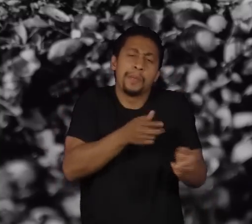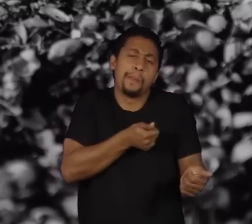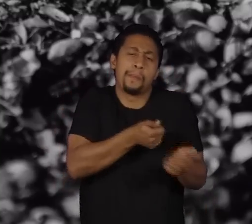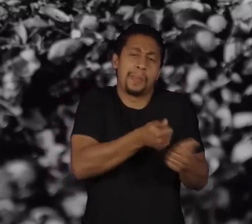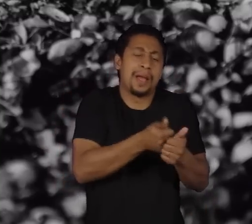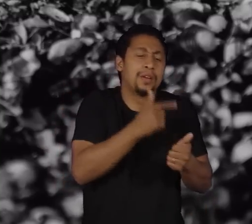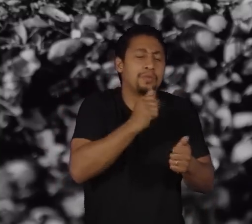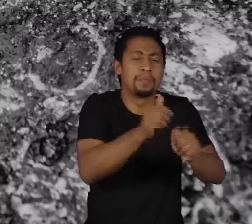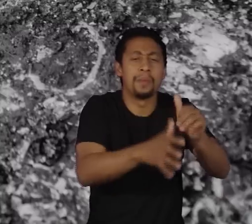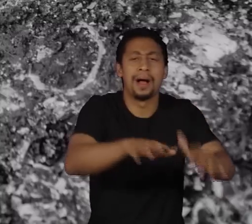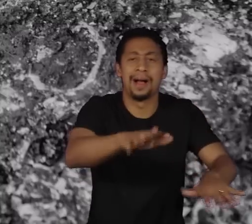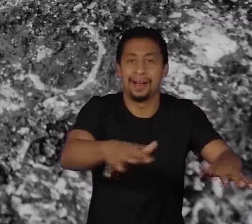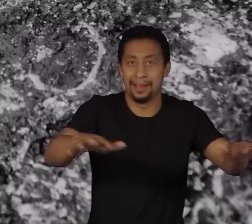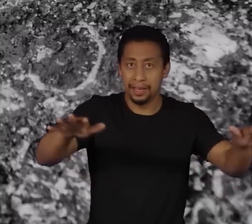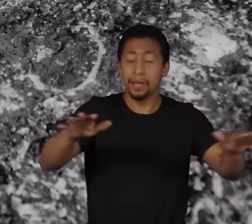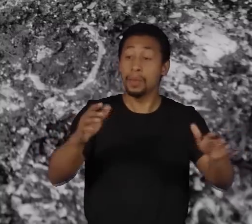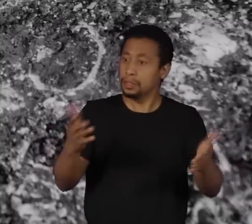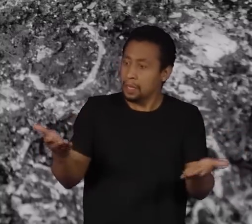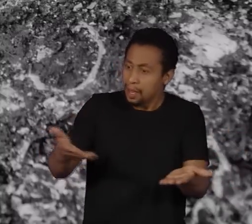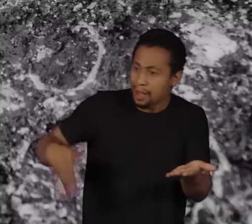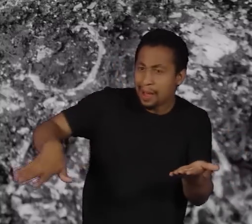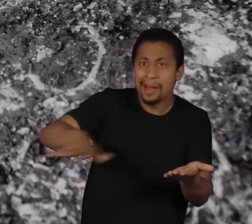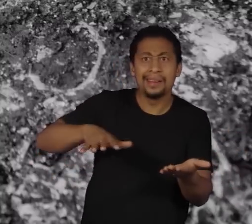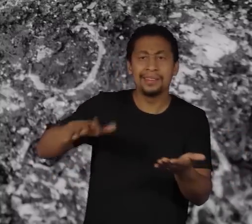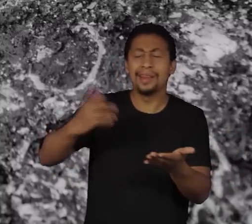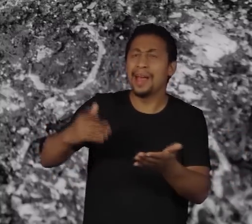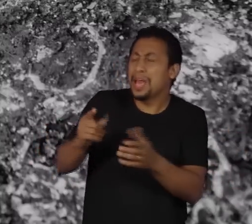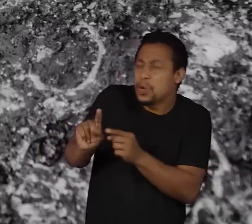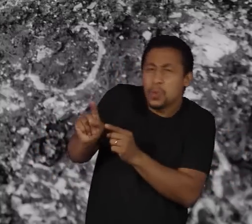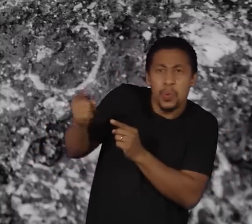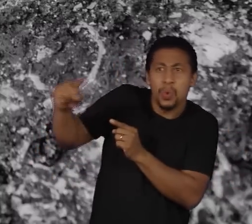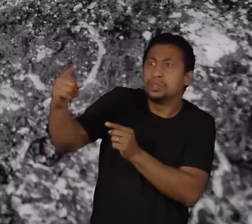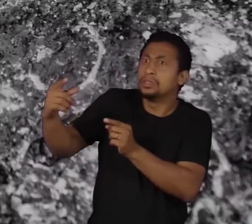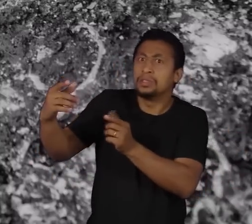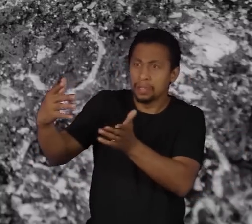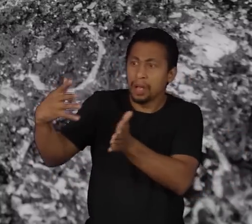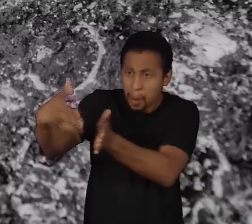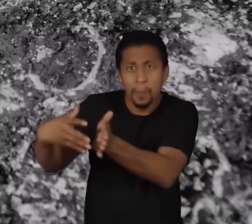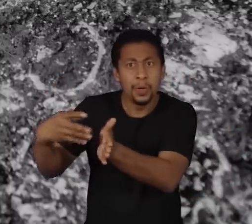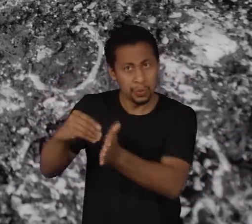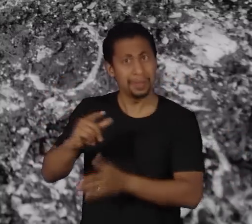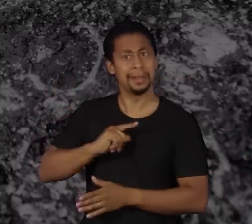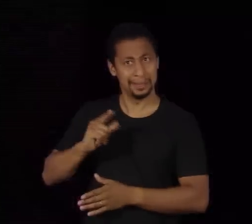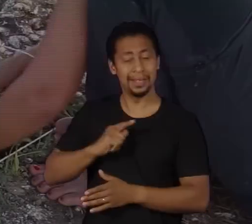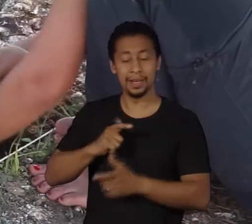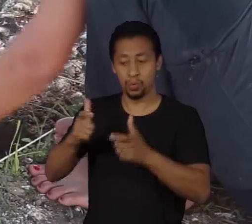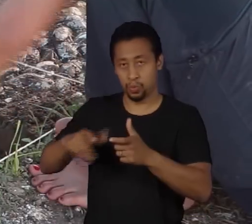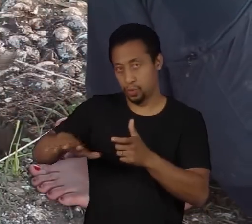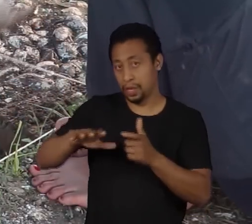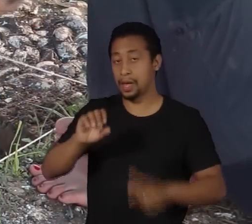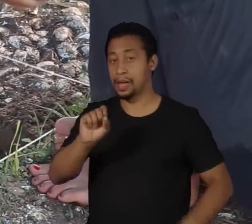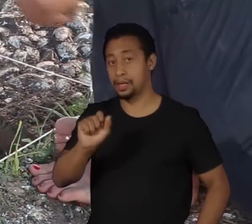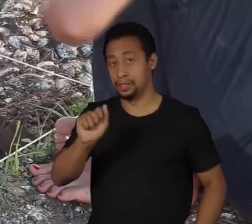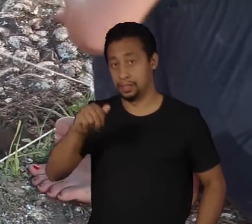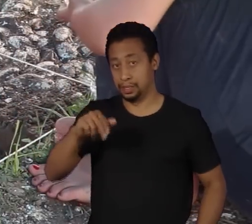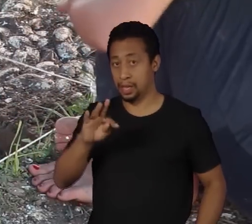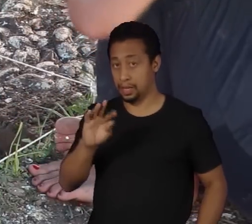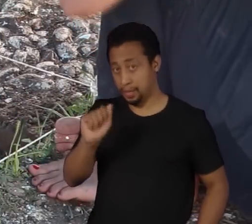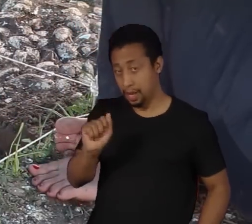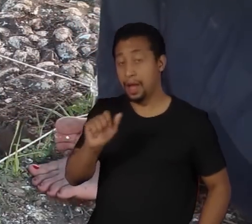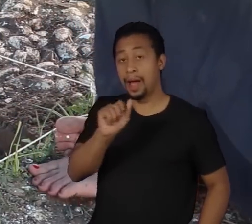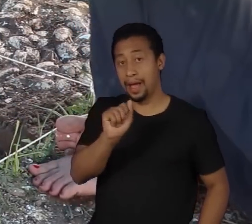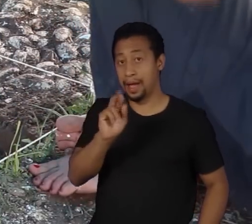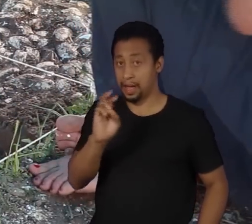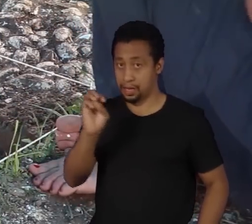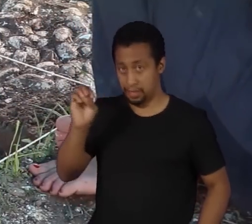sambaquis surpreendem por estarem no interior da Amazônia brasileira, na região de Santarém. Eles estão sendo estudados por